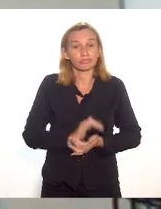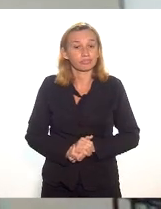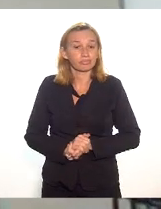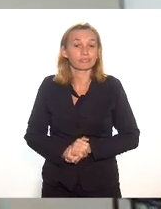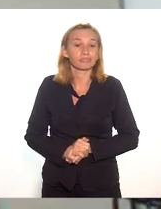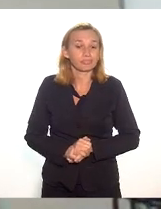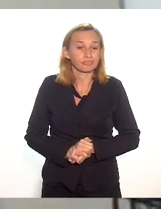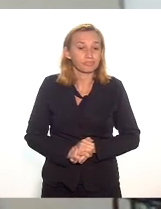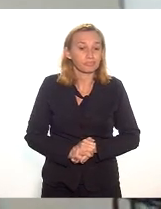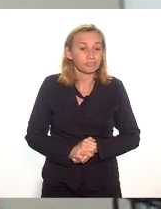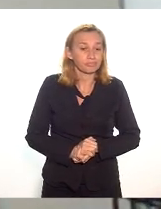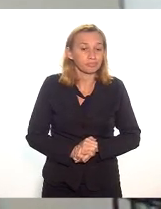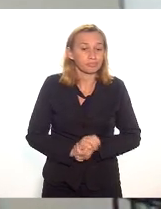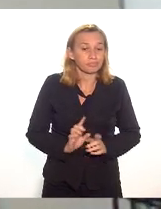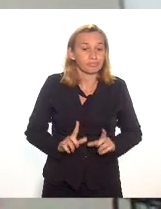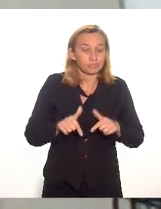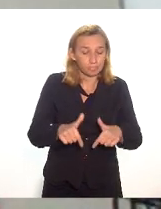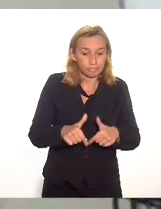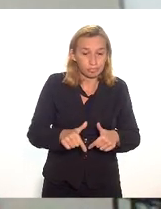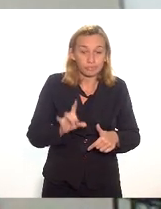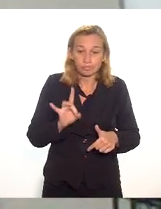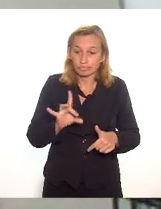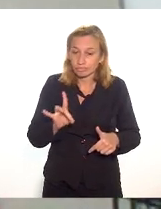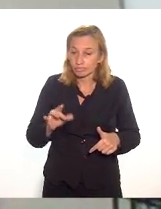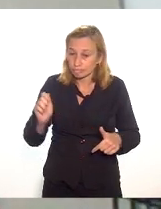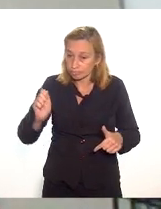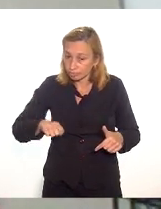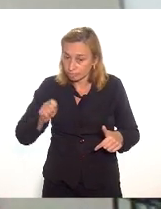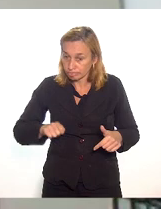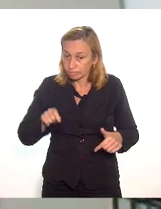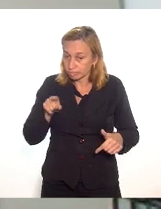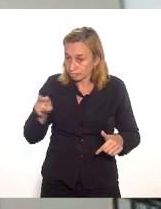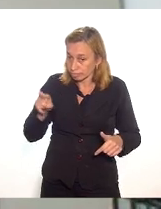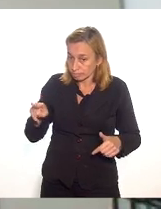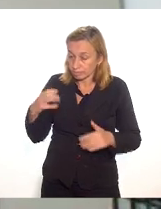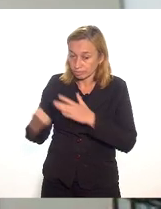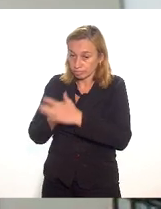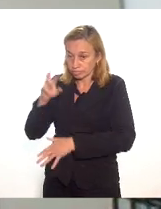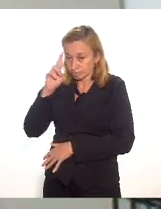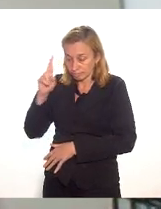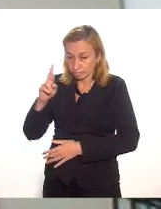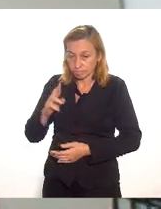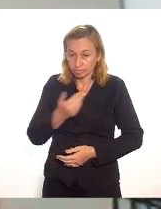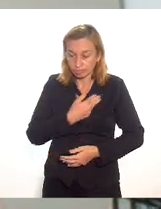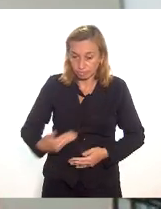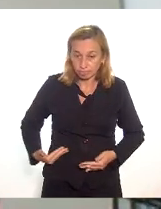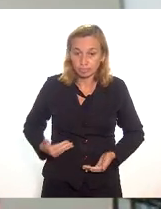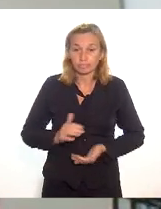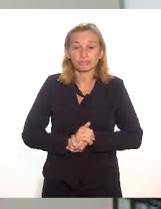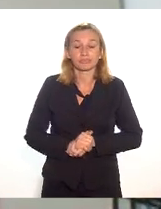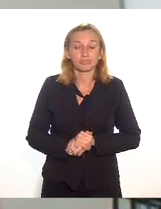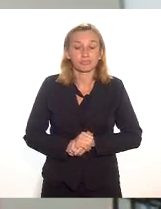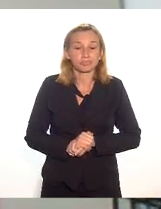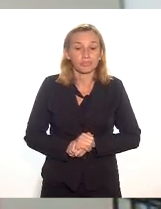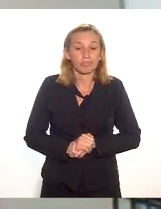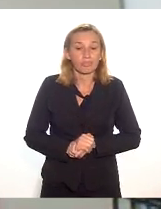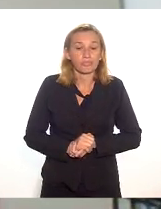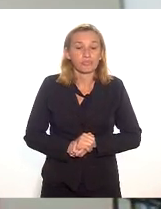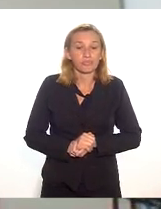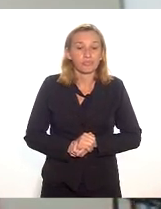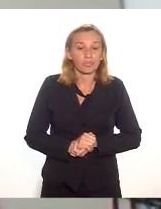cruzado, praticando ações que só são possíveis porque ela é uma empresa pública. Se a água é